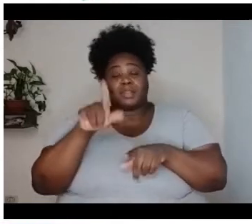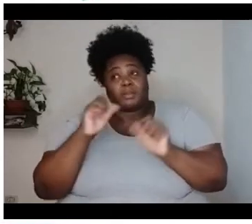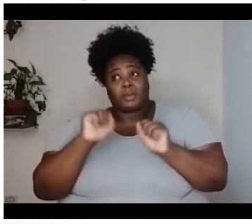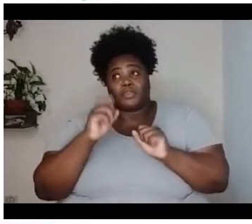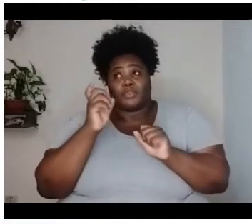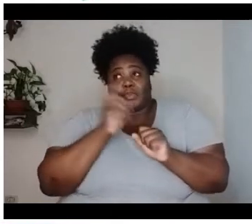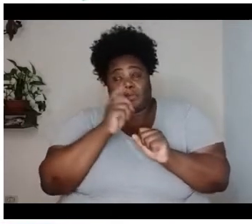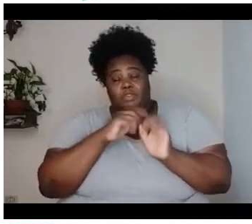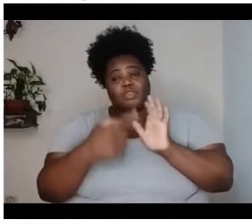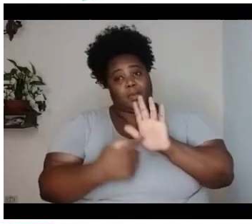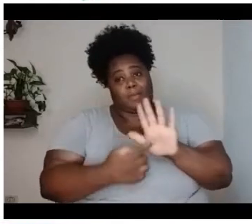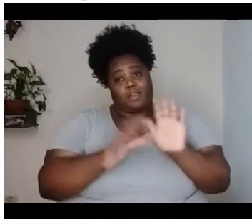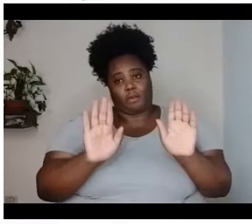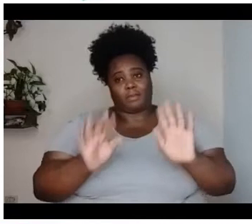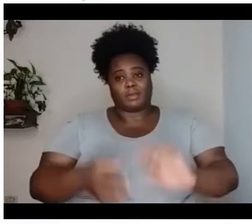uma ficção.